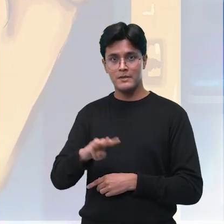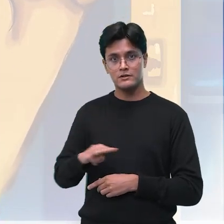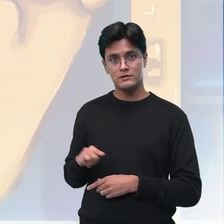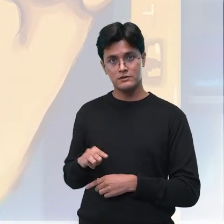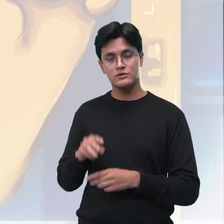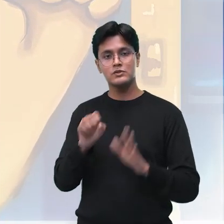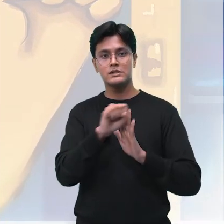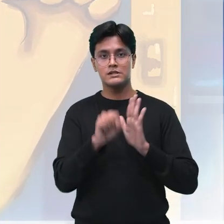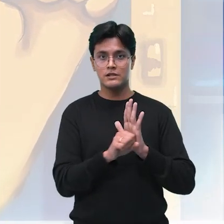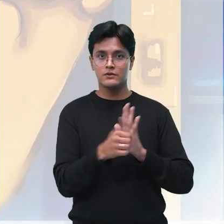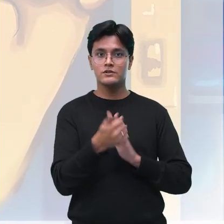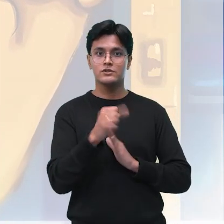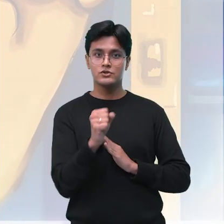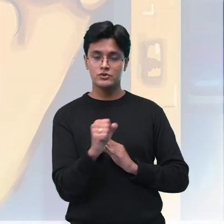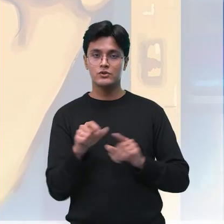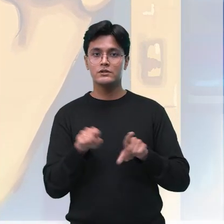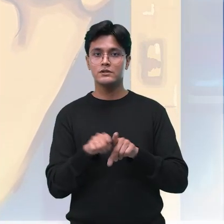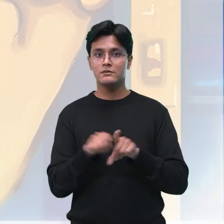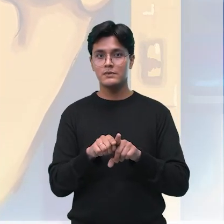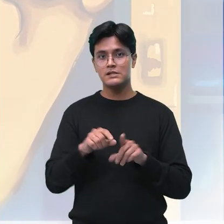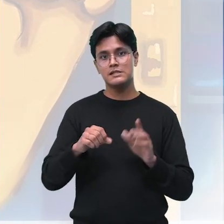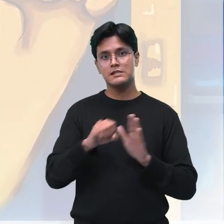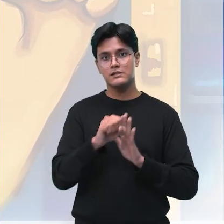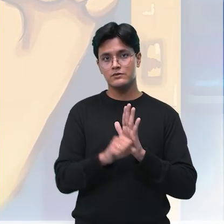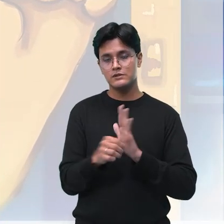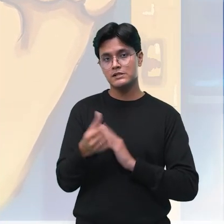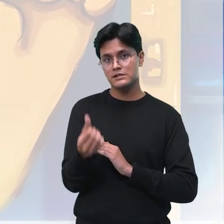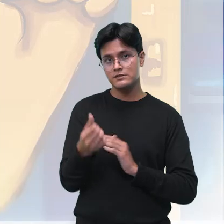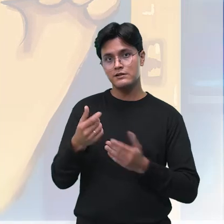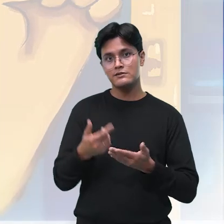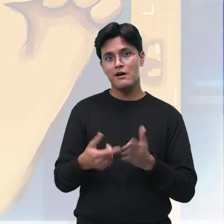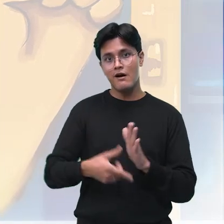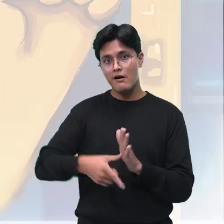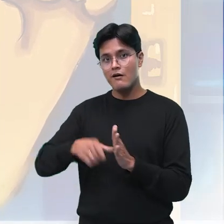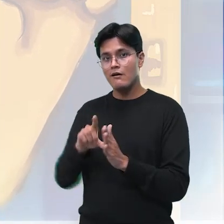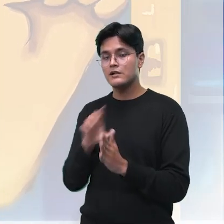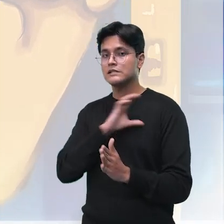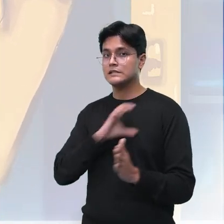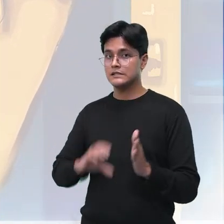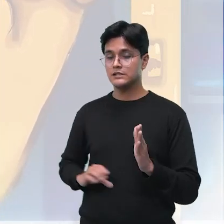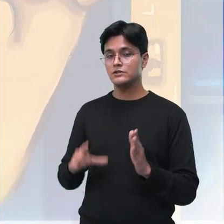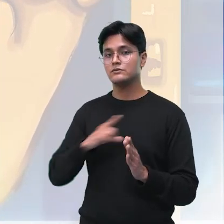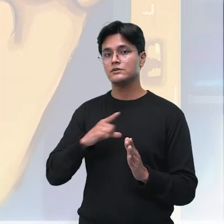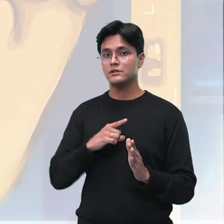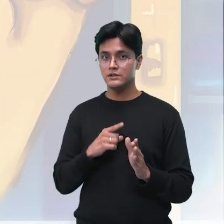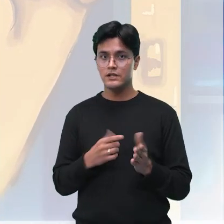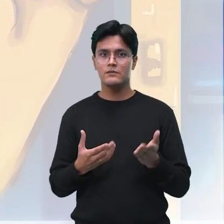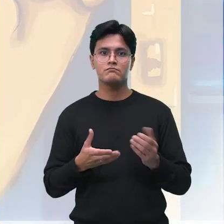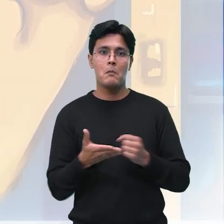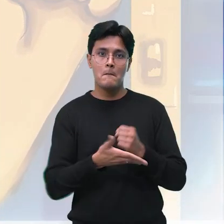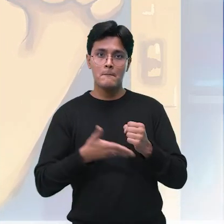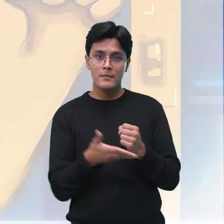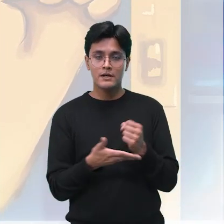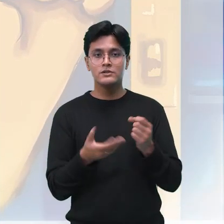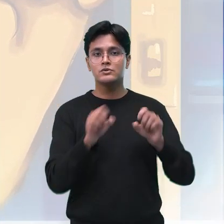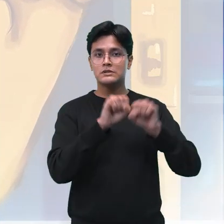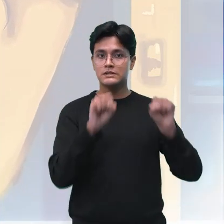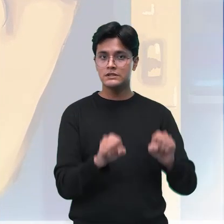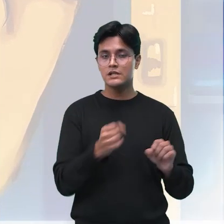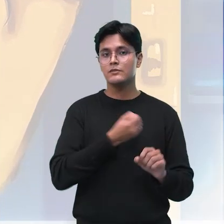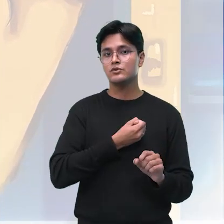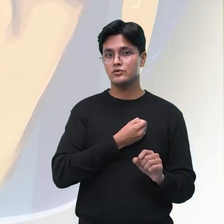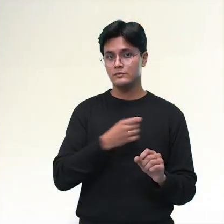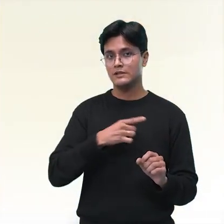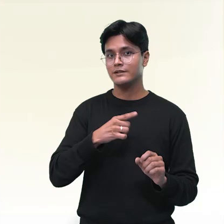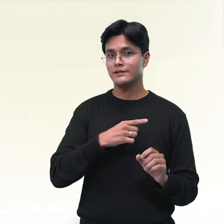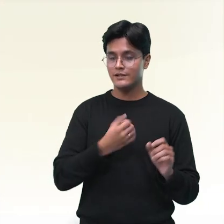e 6 a.C., tinham uma forma básica de um sistema numérico que incluía a ideia de números negativos.